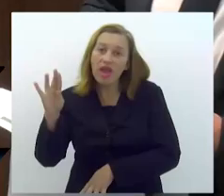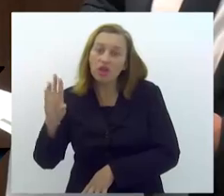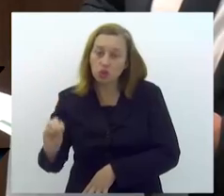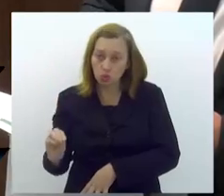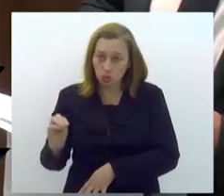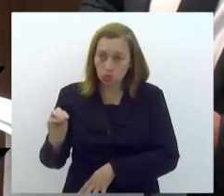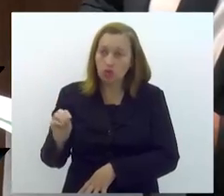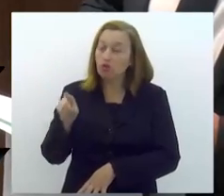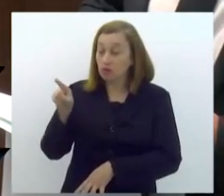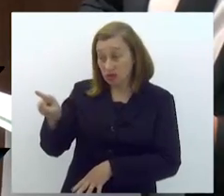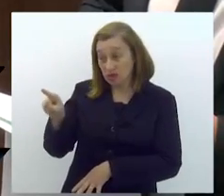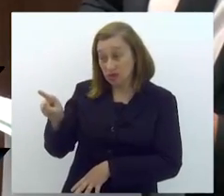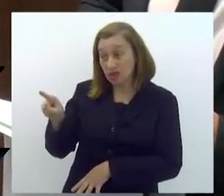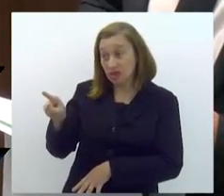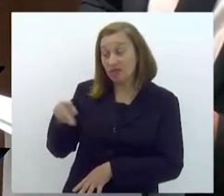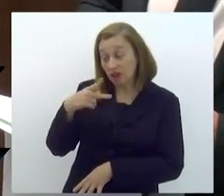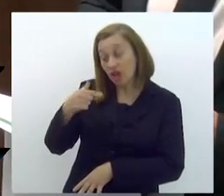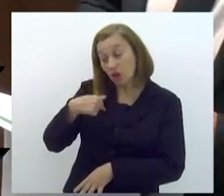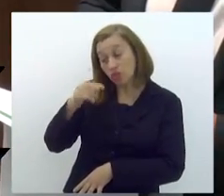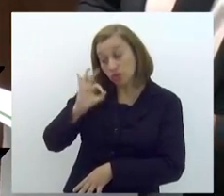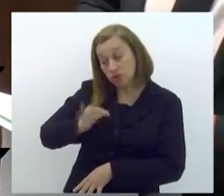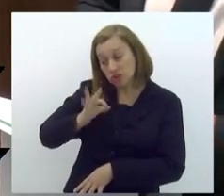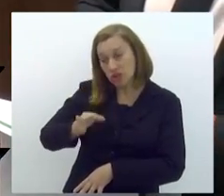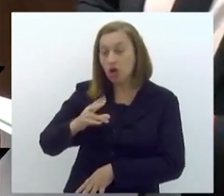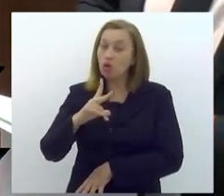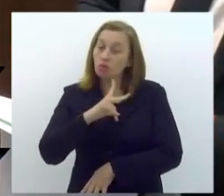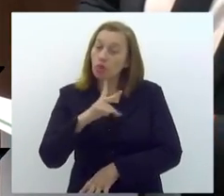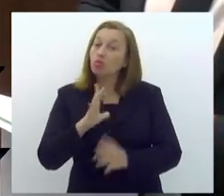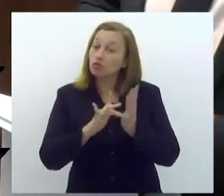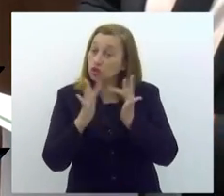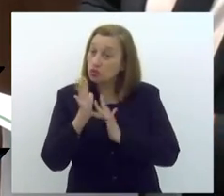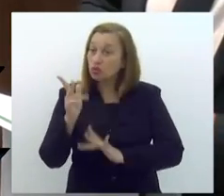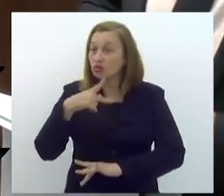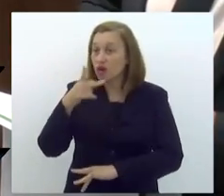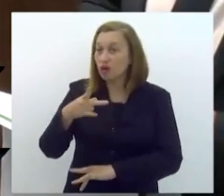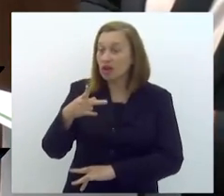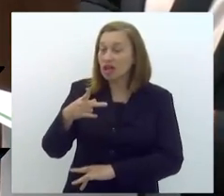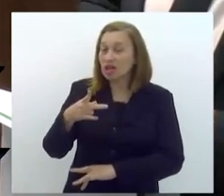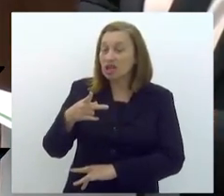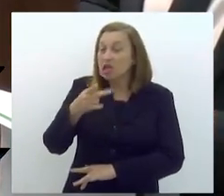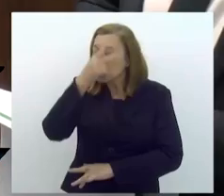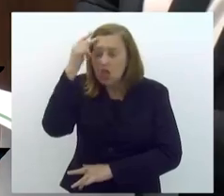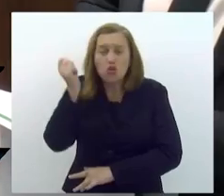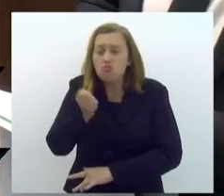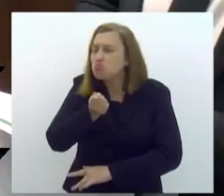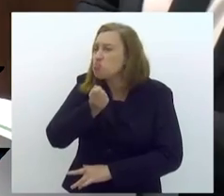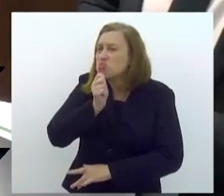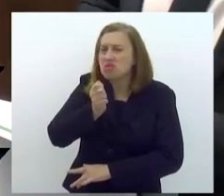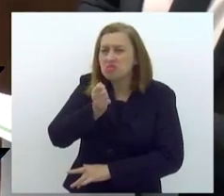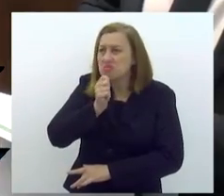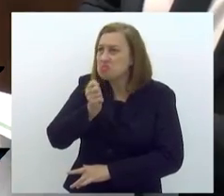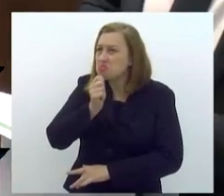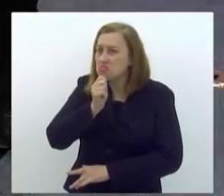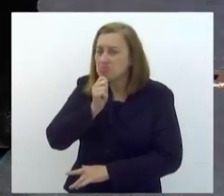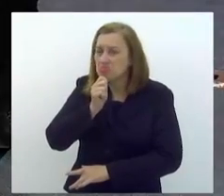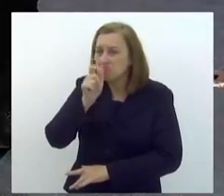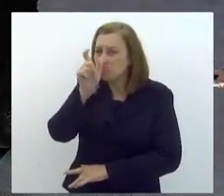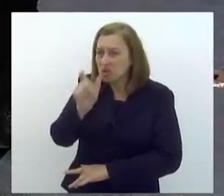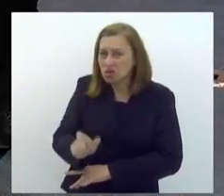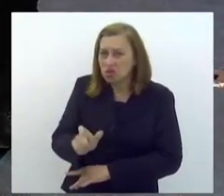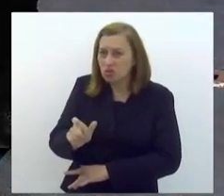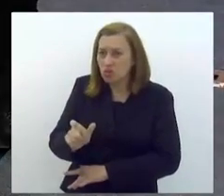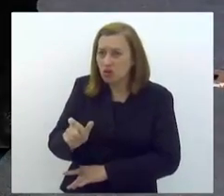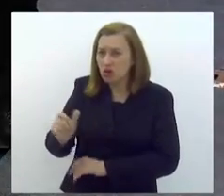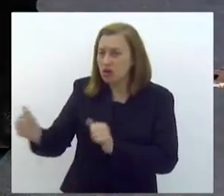razão o próprio Jesus falou ninguém vai ao Pai a não ser por mim